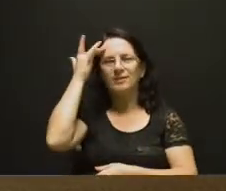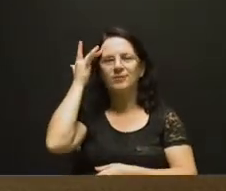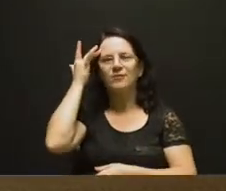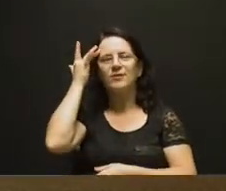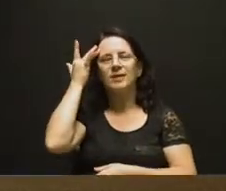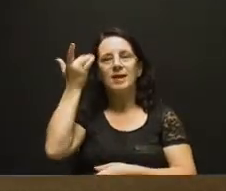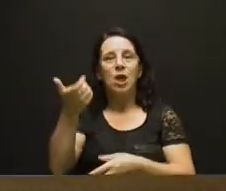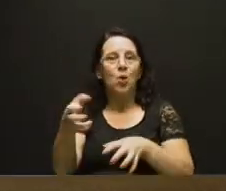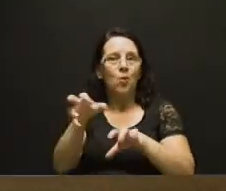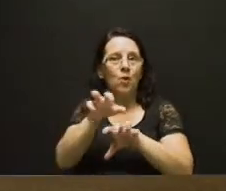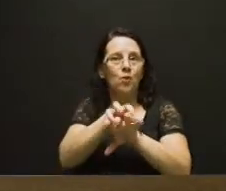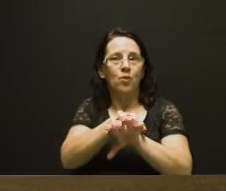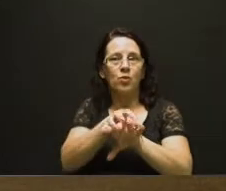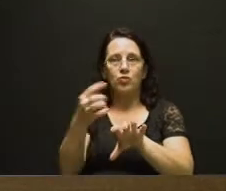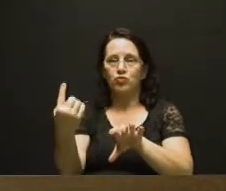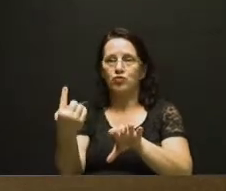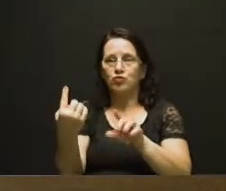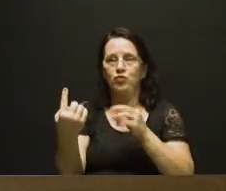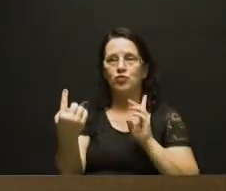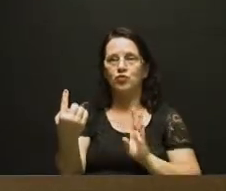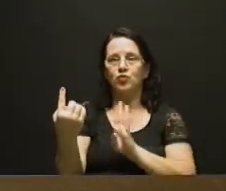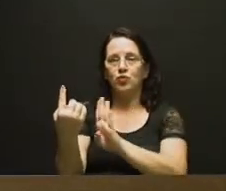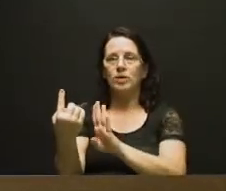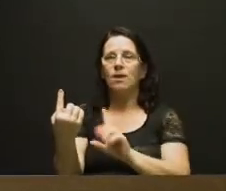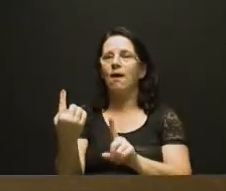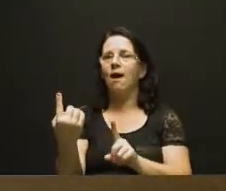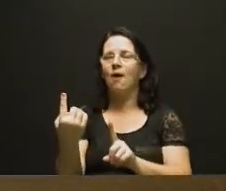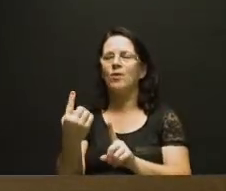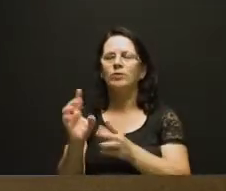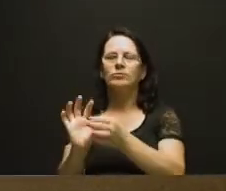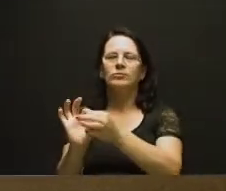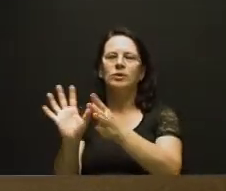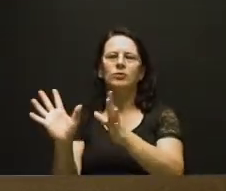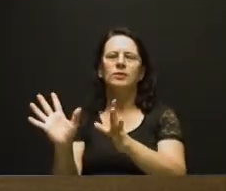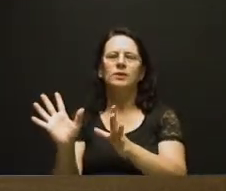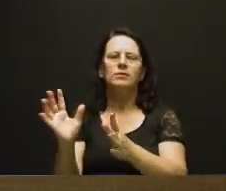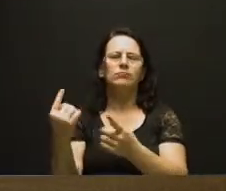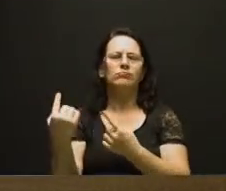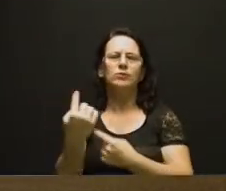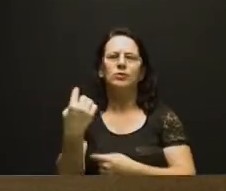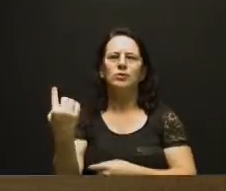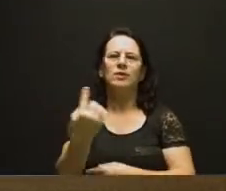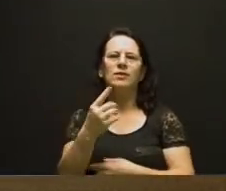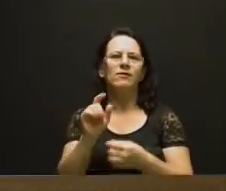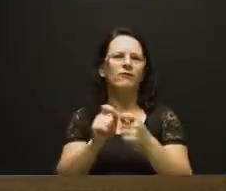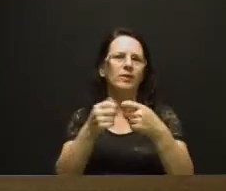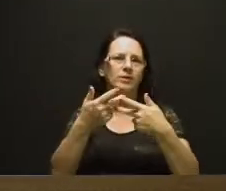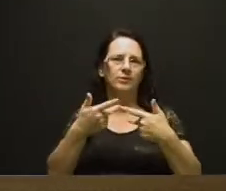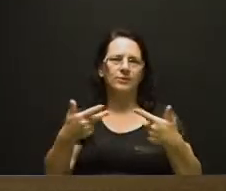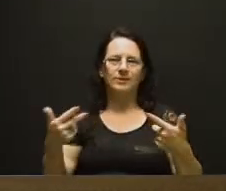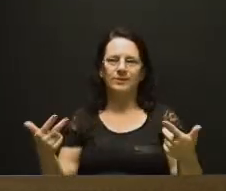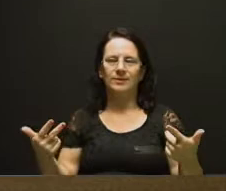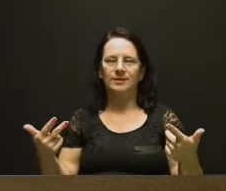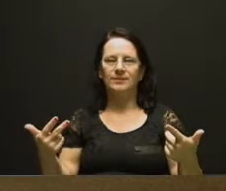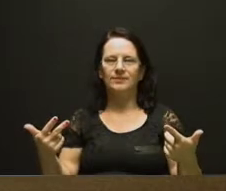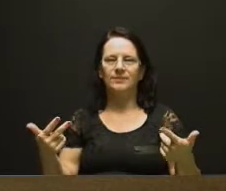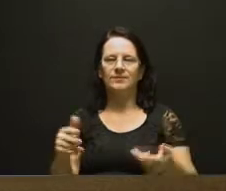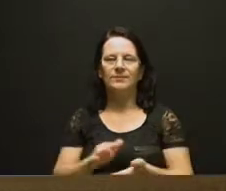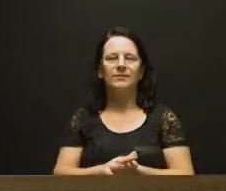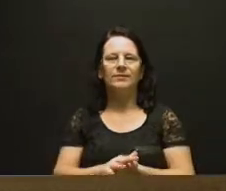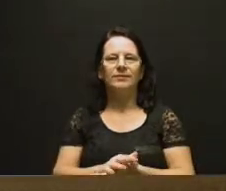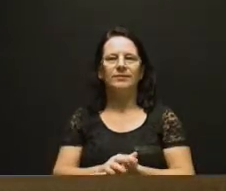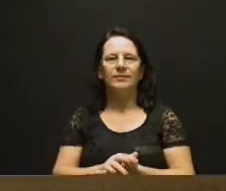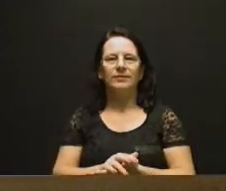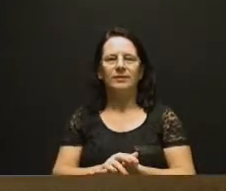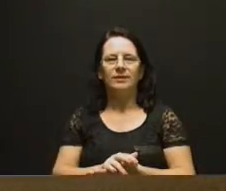incluir não é deixar a pessoa dependente dela é fazer de tudo para que ela se torne independente dela mas isso tudo eu tenho certeza que só